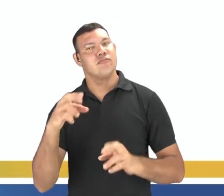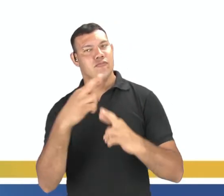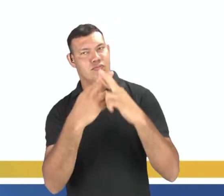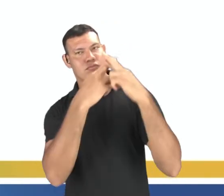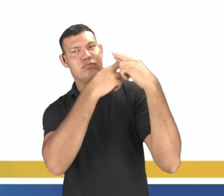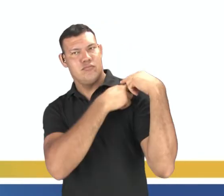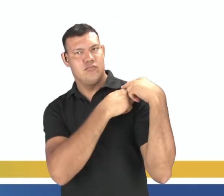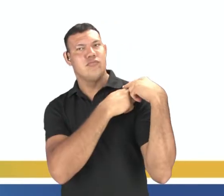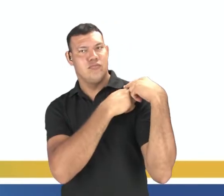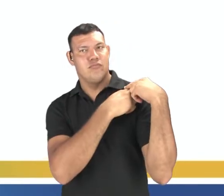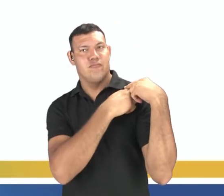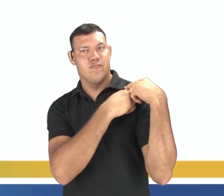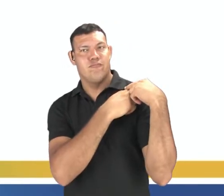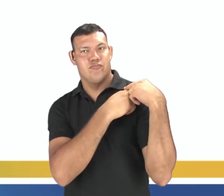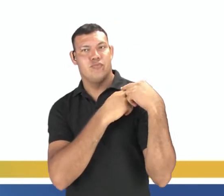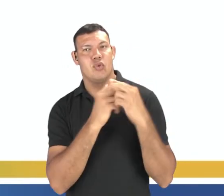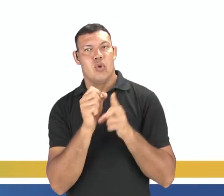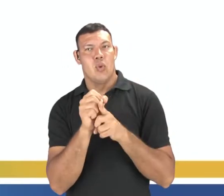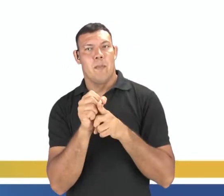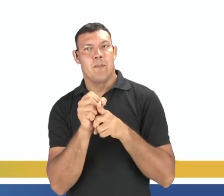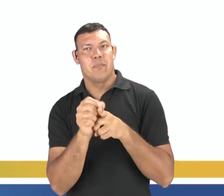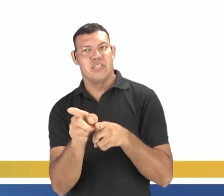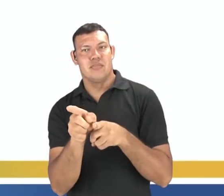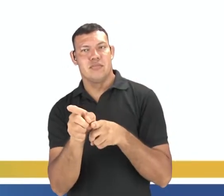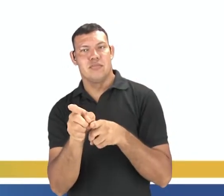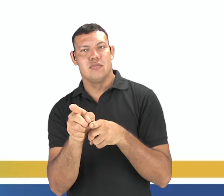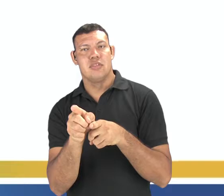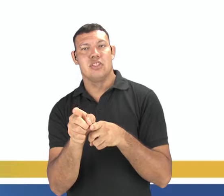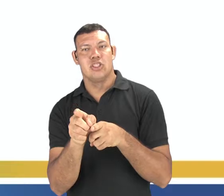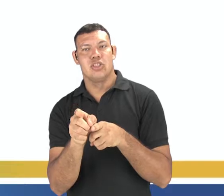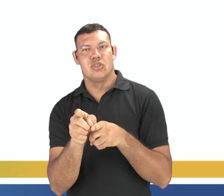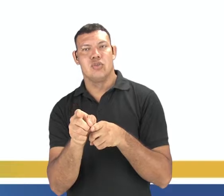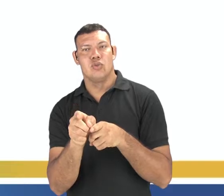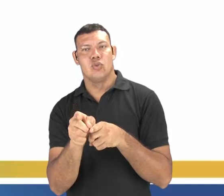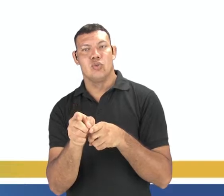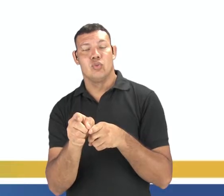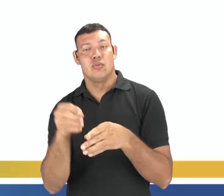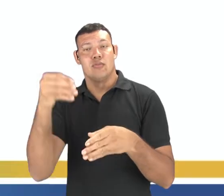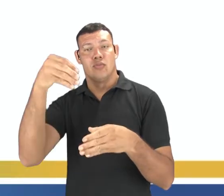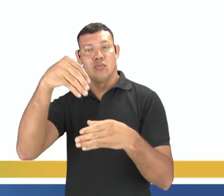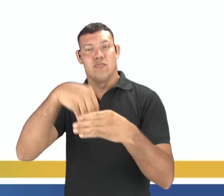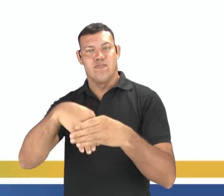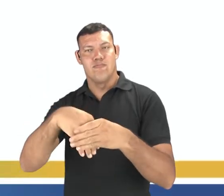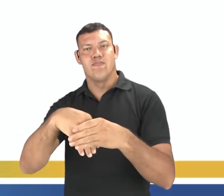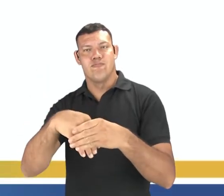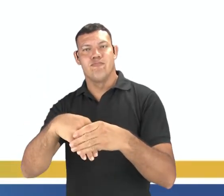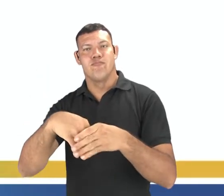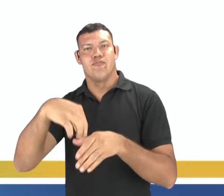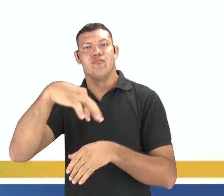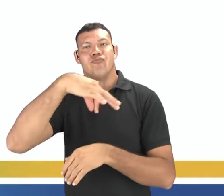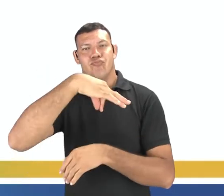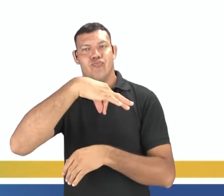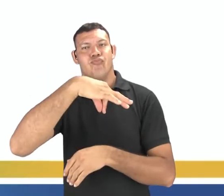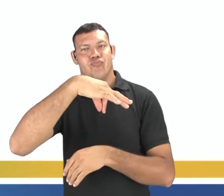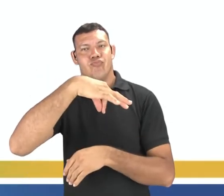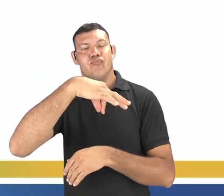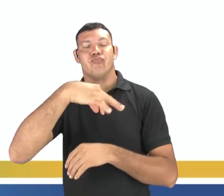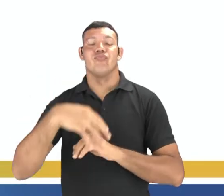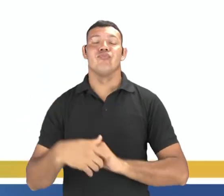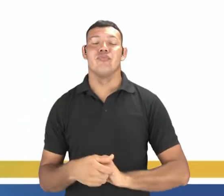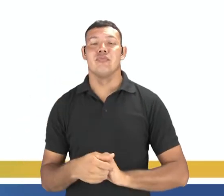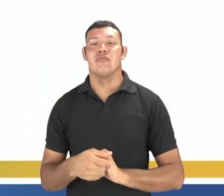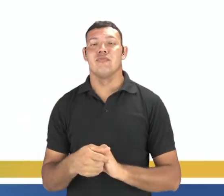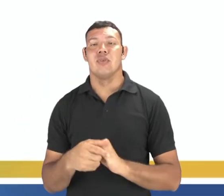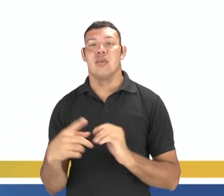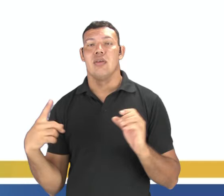pela deposição do esperma, ou sêmen, no interior da vagina, possibilitando o encontro do espermatozoide